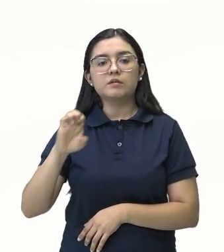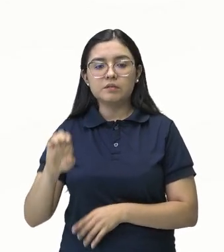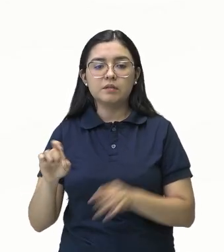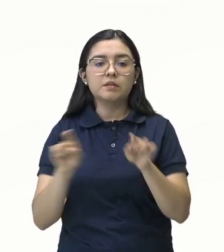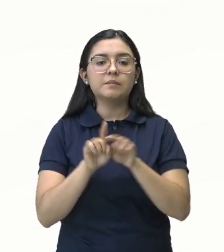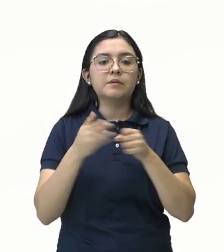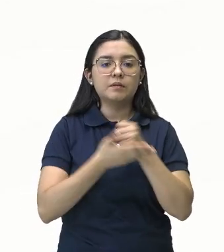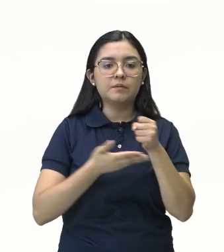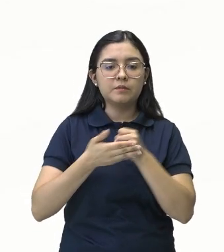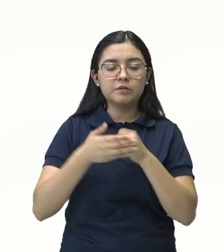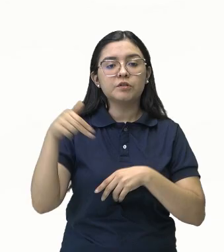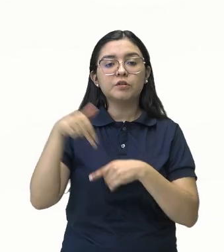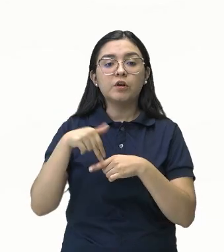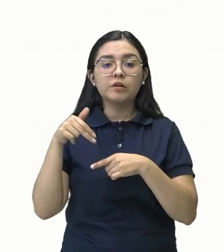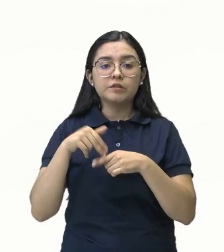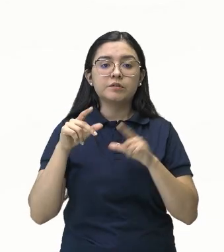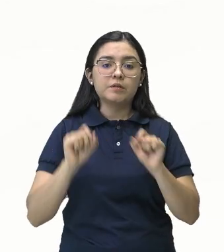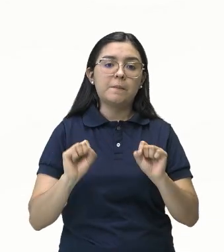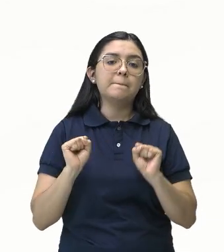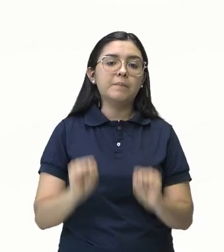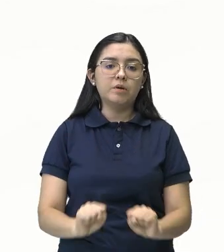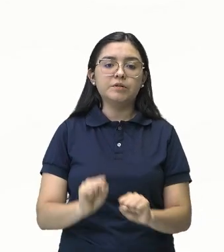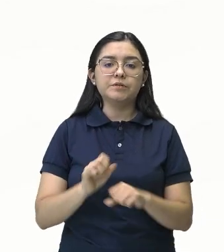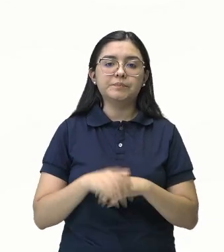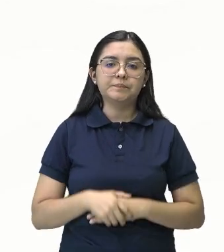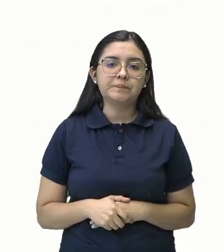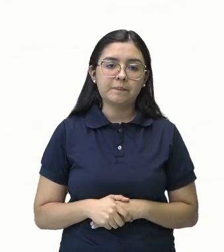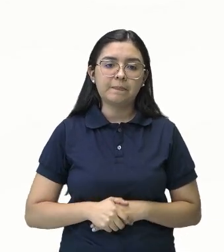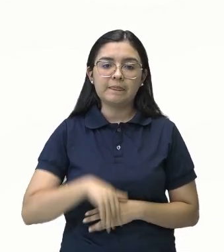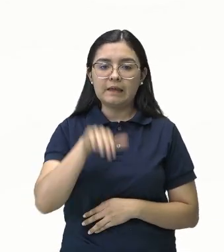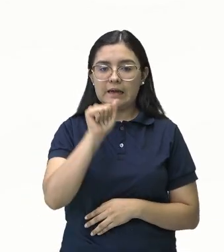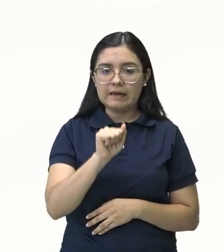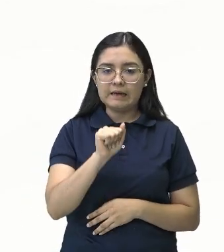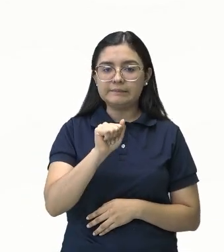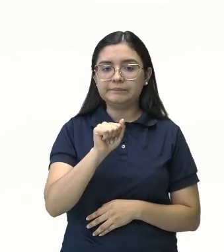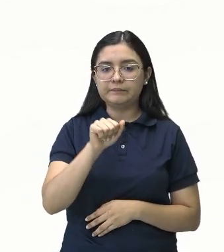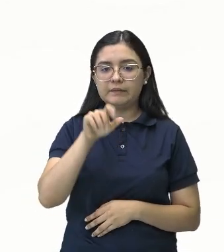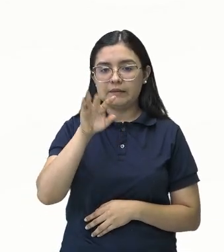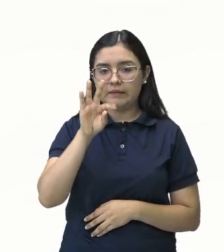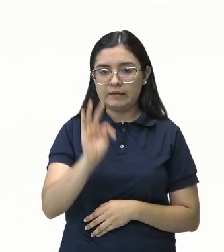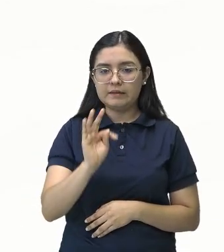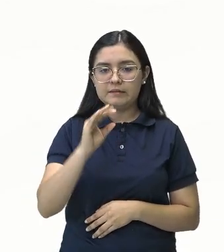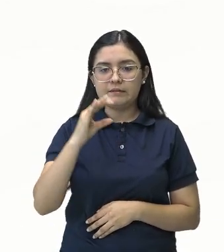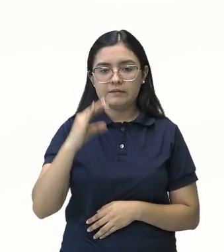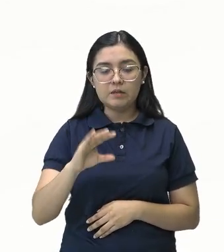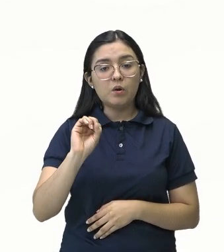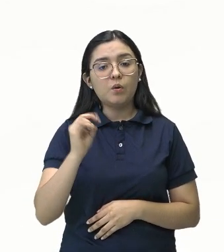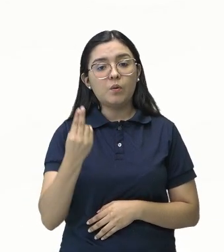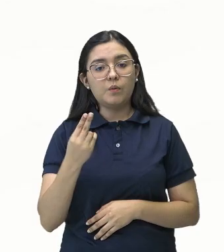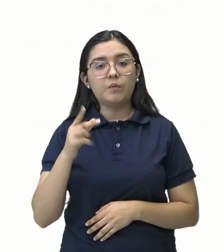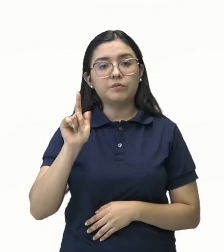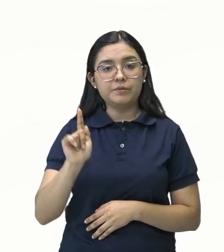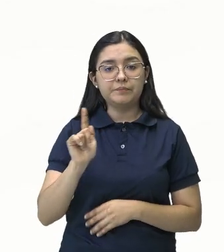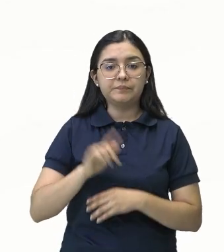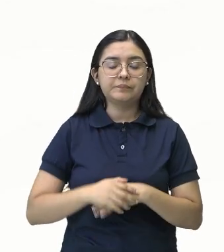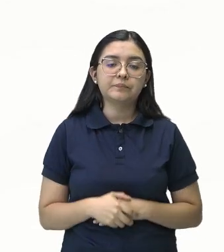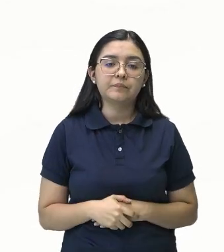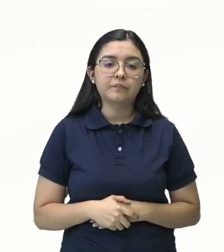bases nitrogenadas, né, que podem ser A, T, C e